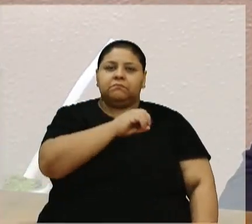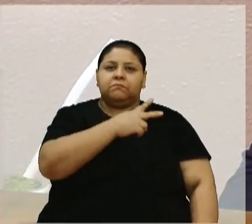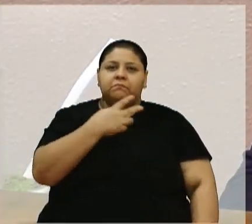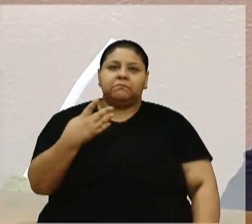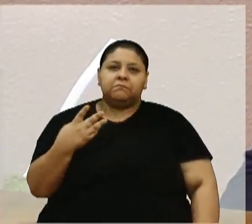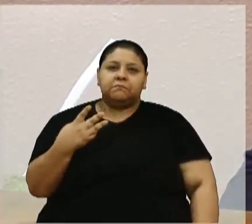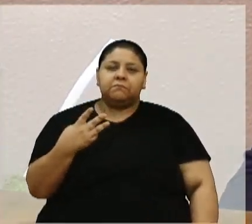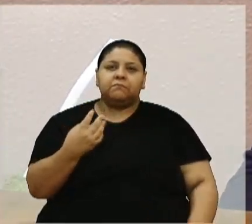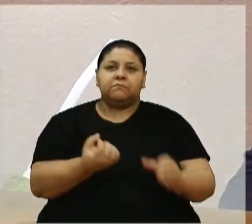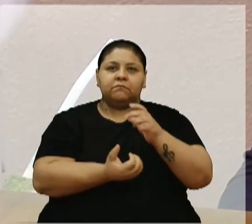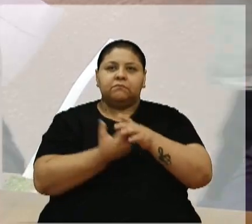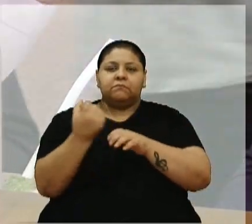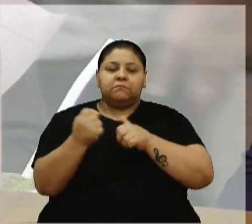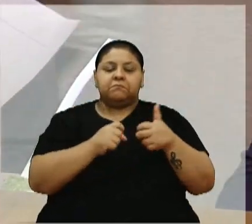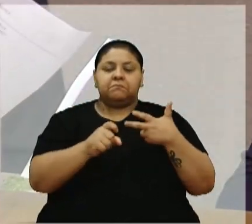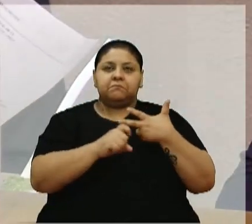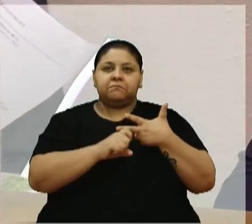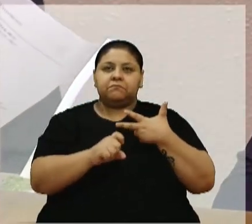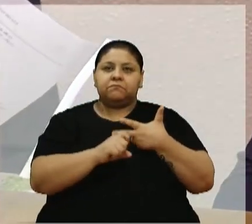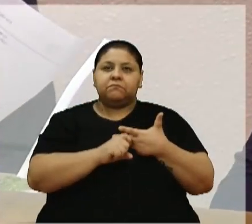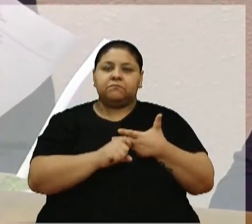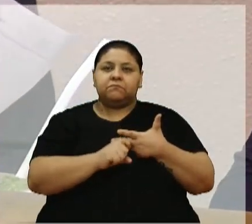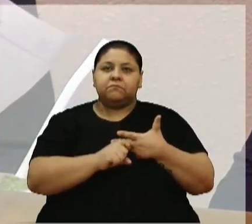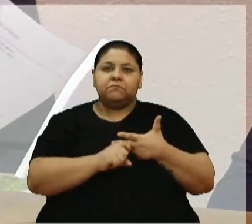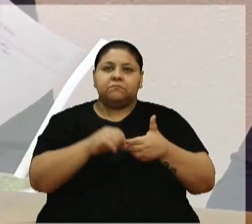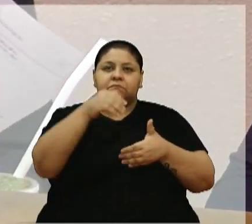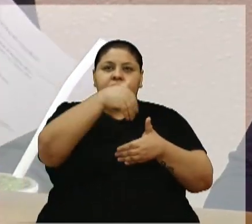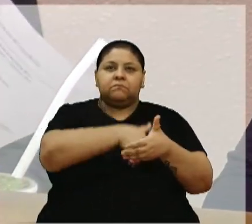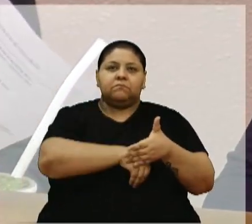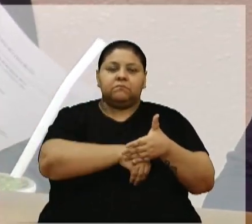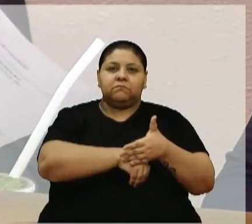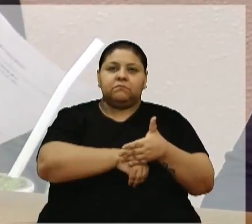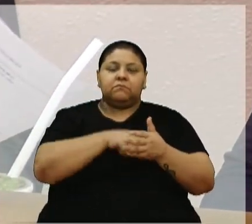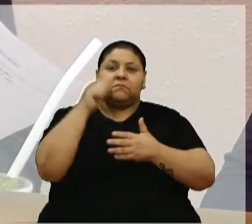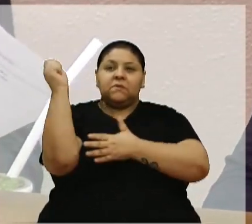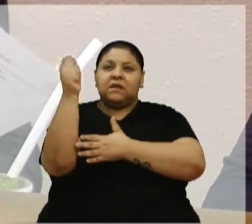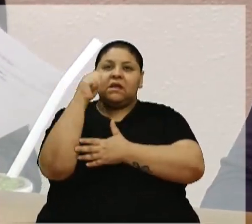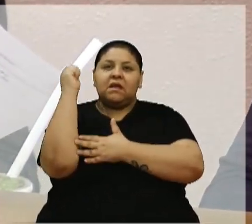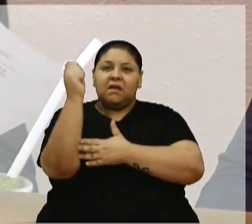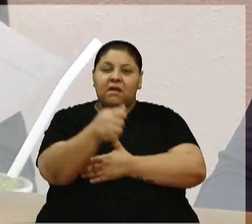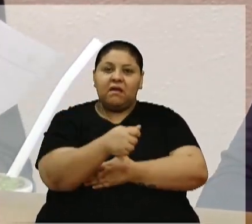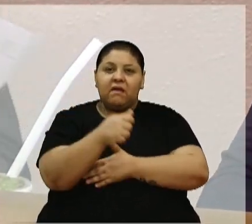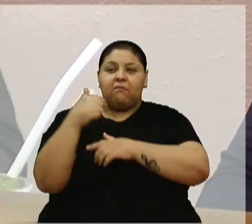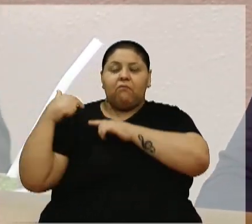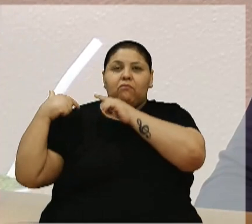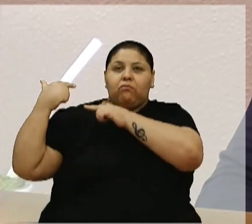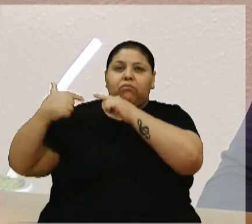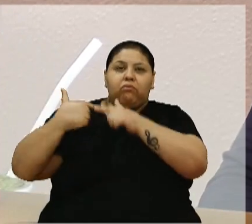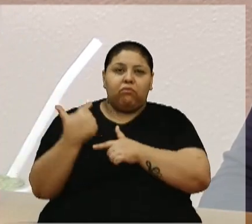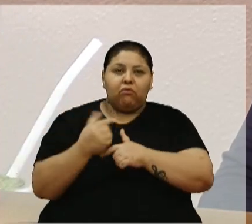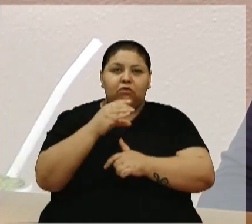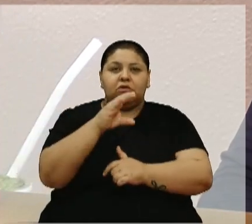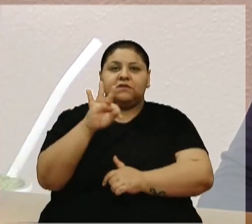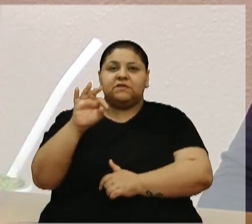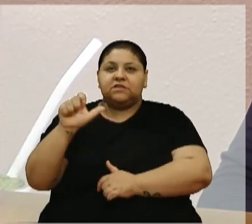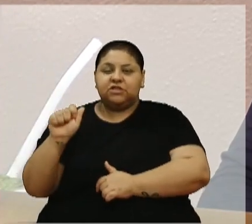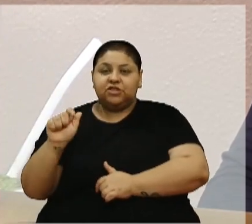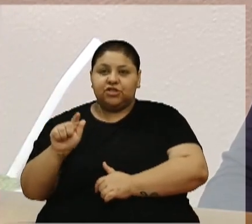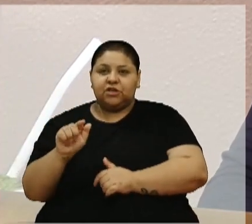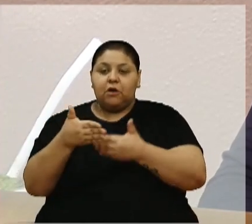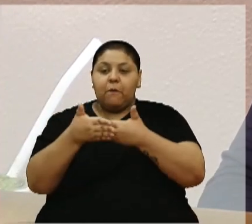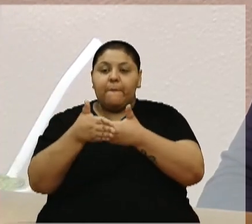63/2024, de autoria do Poder Executivo, que inclui a festa campeira do CTG Porteira da Amizade no calendário oficial de